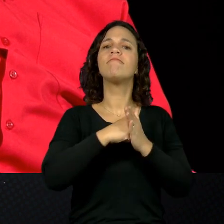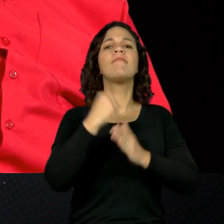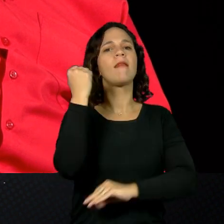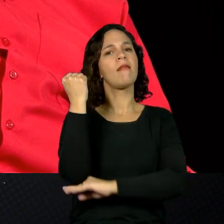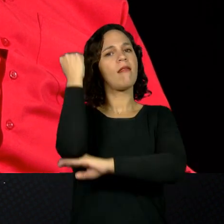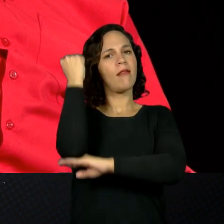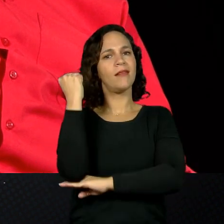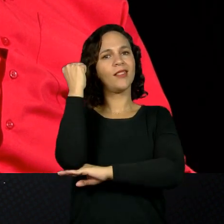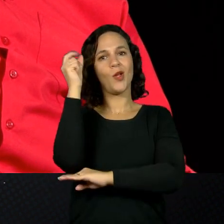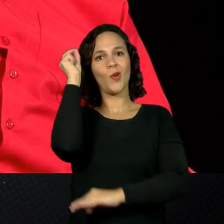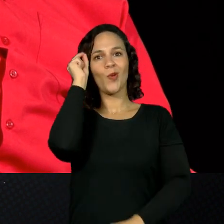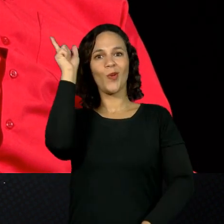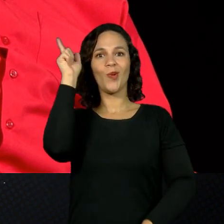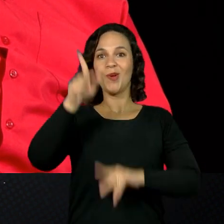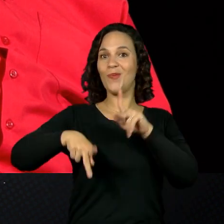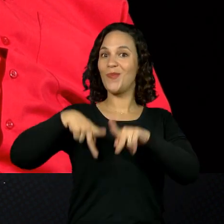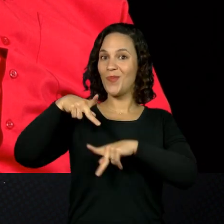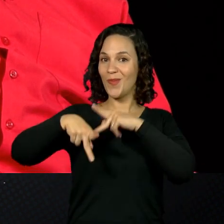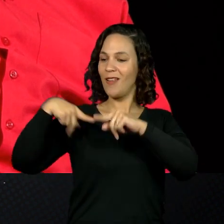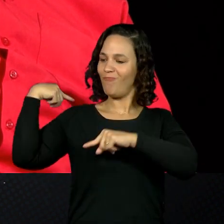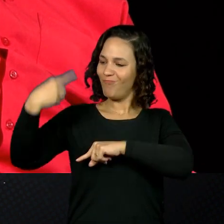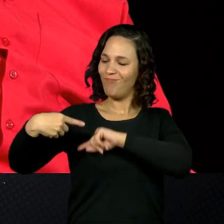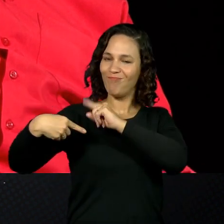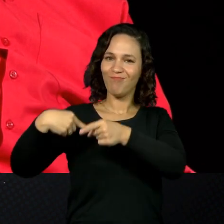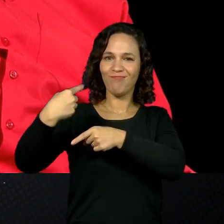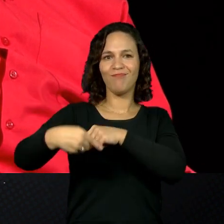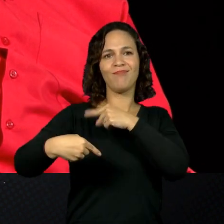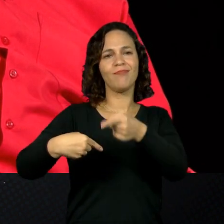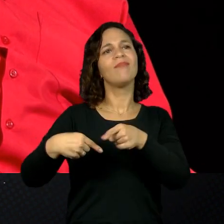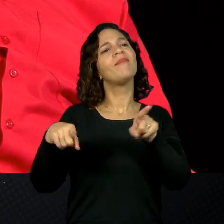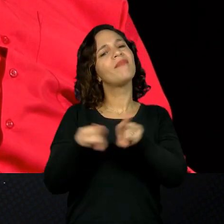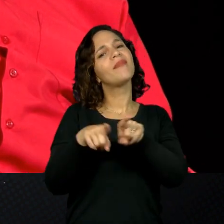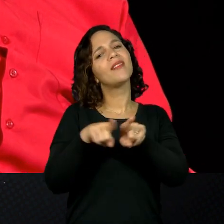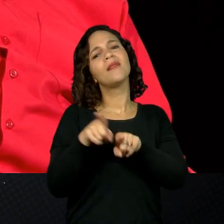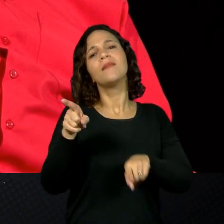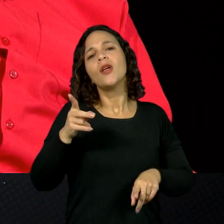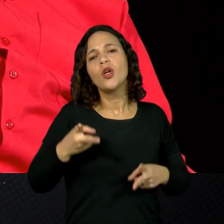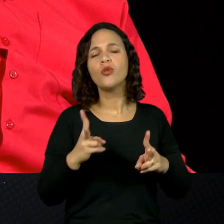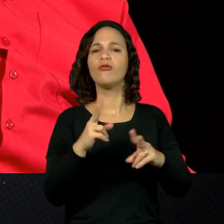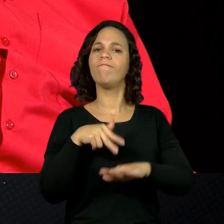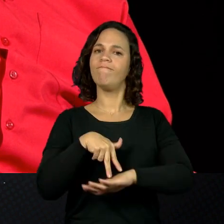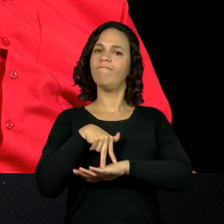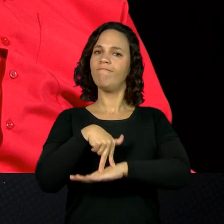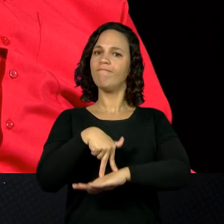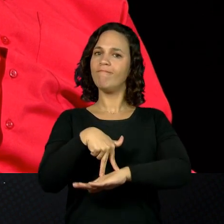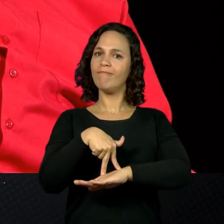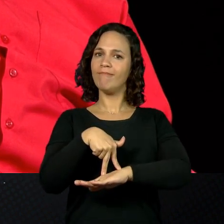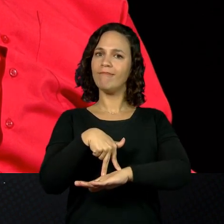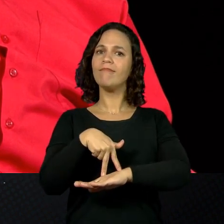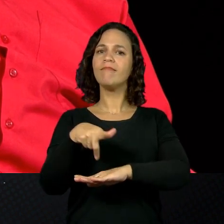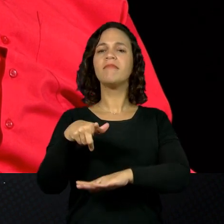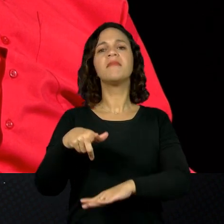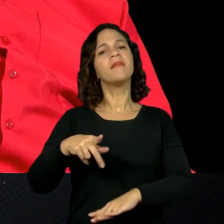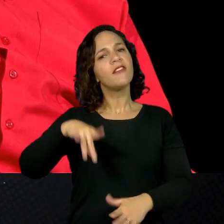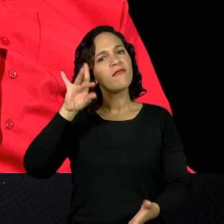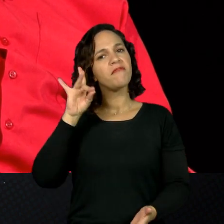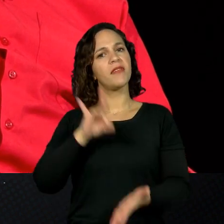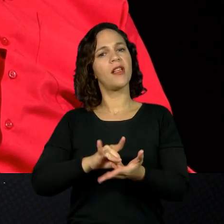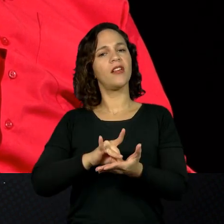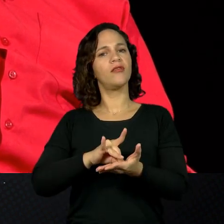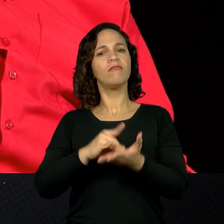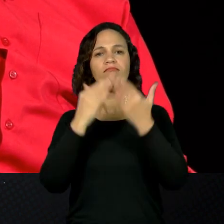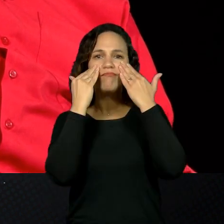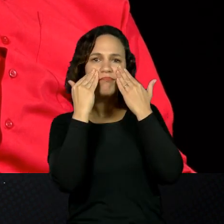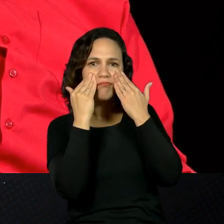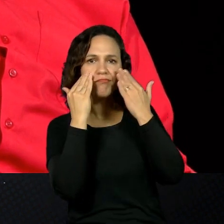a cultura popular, né? E que você continue sempre com essa firmeza e com essa sinceridade, né?